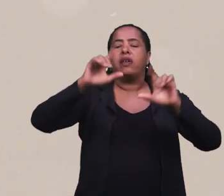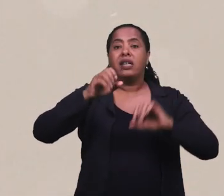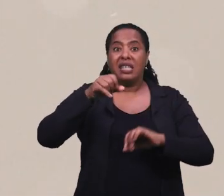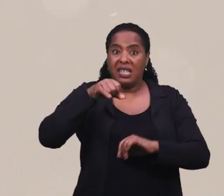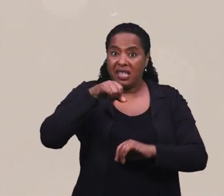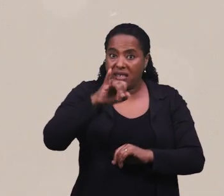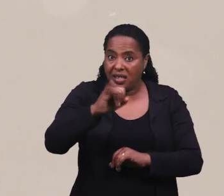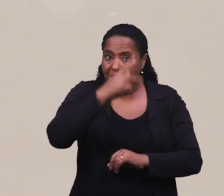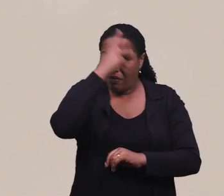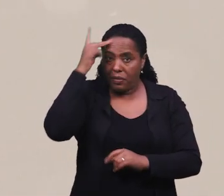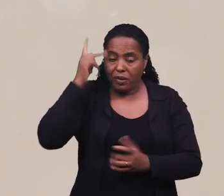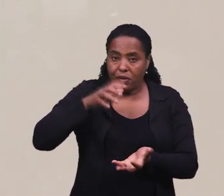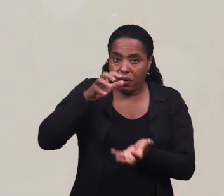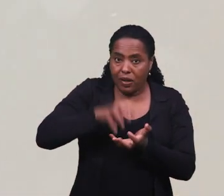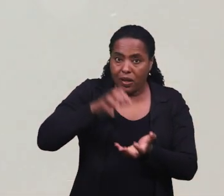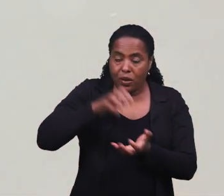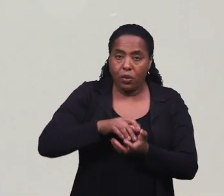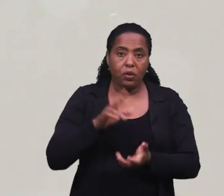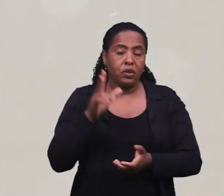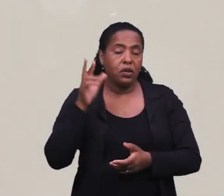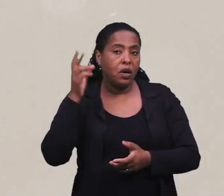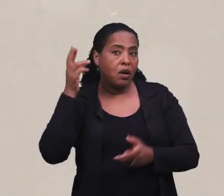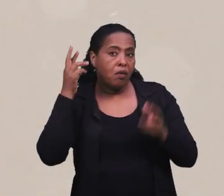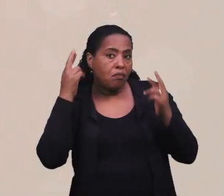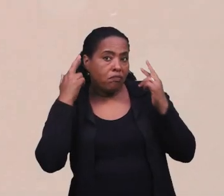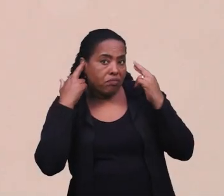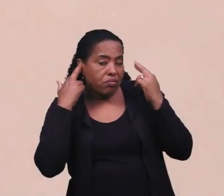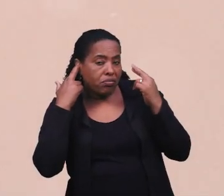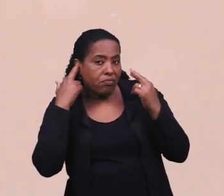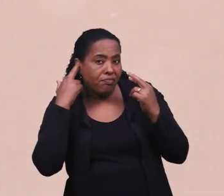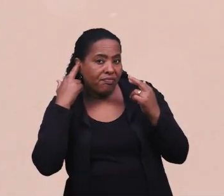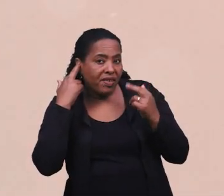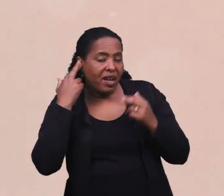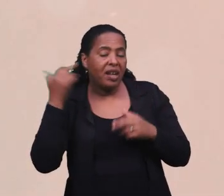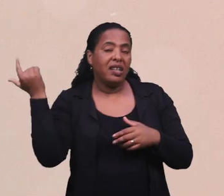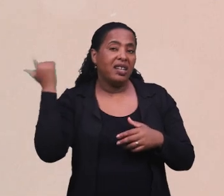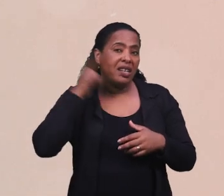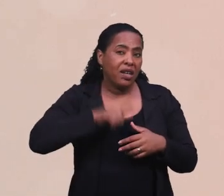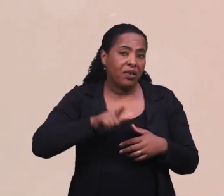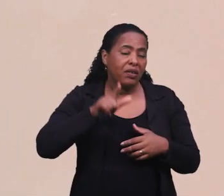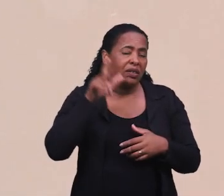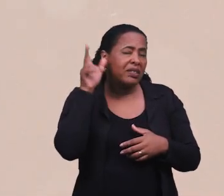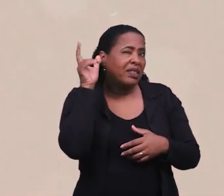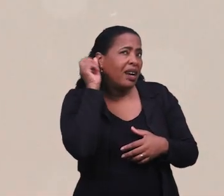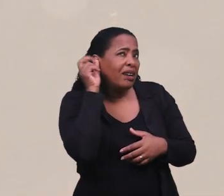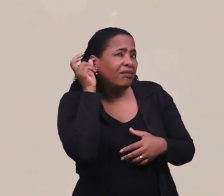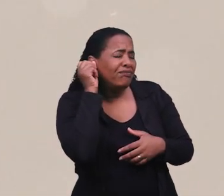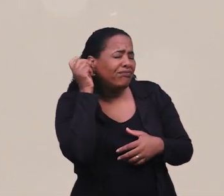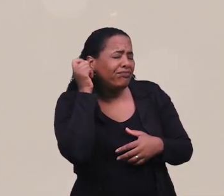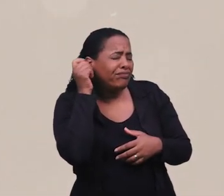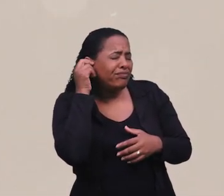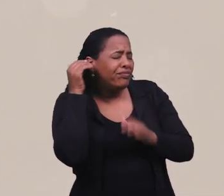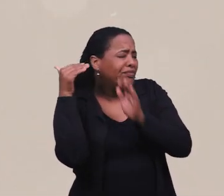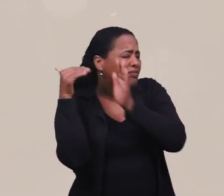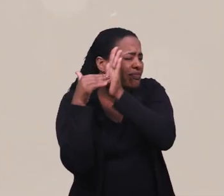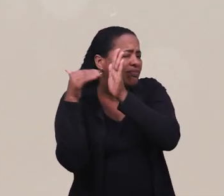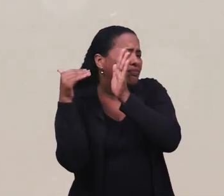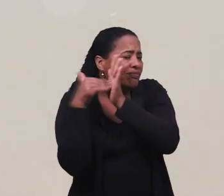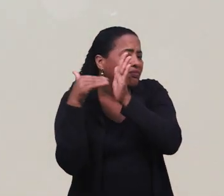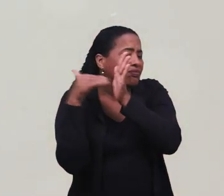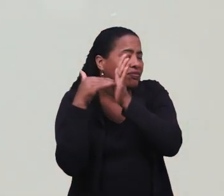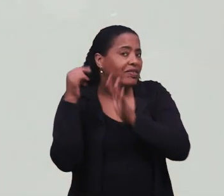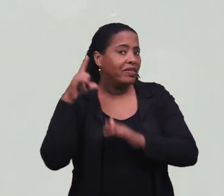Senhor, por não me deixar desviar, pelas orações, por todo o ensinamento que me deram, por essa